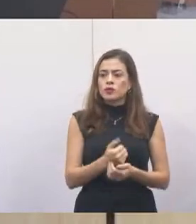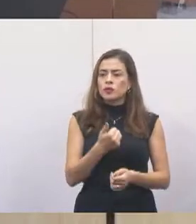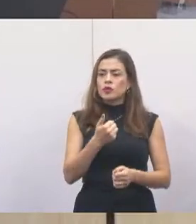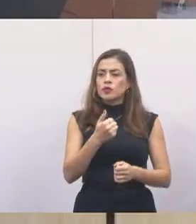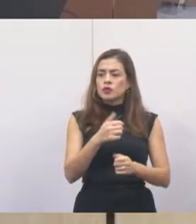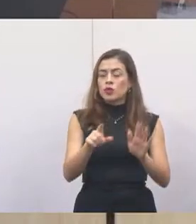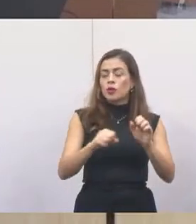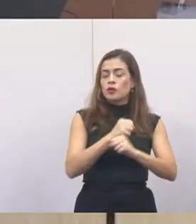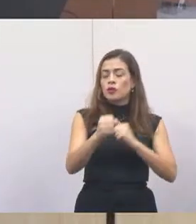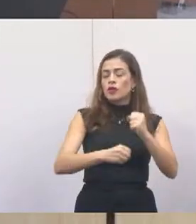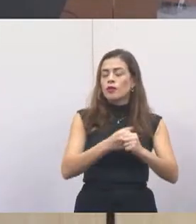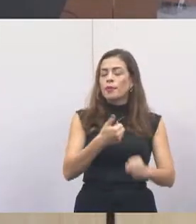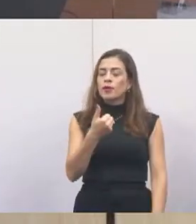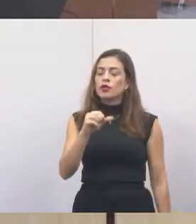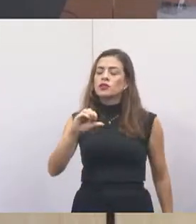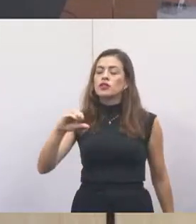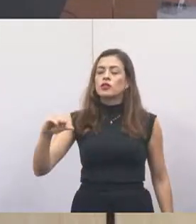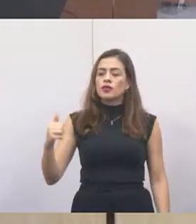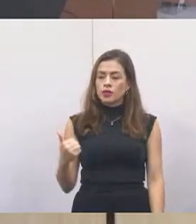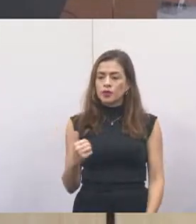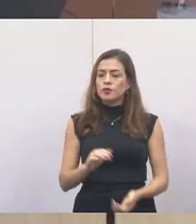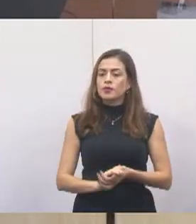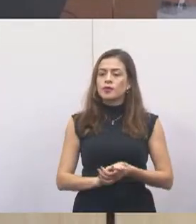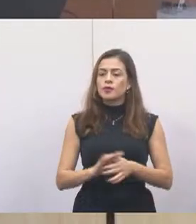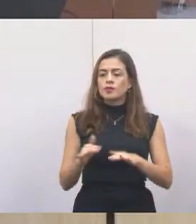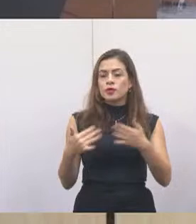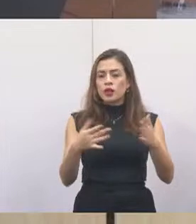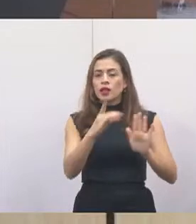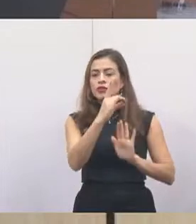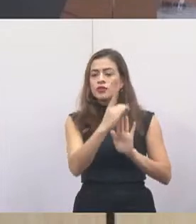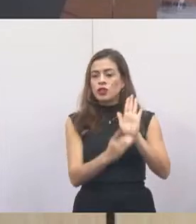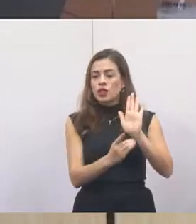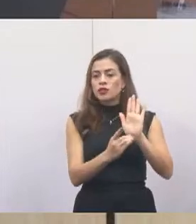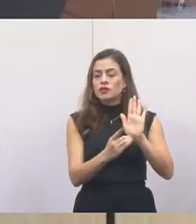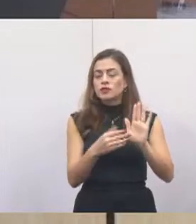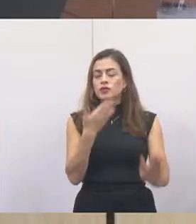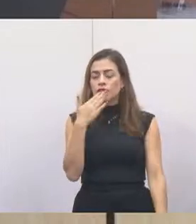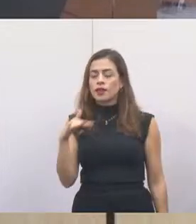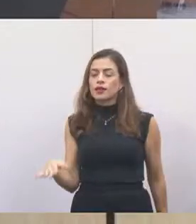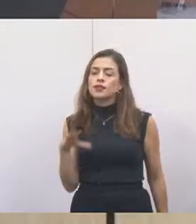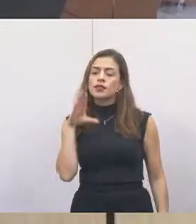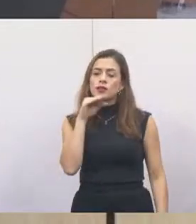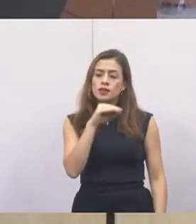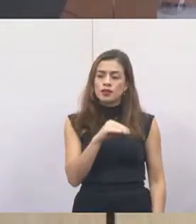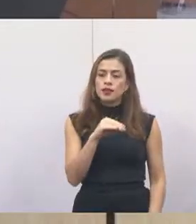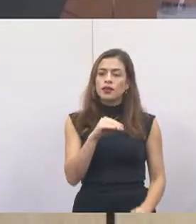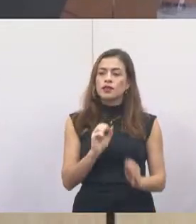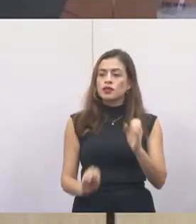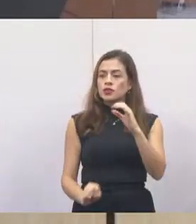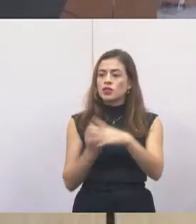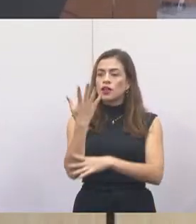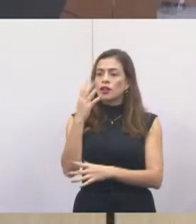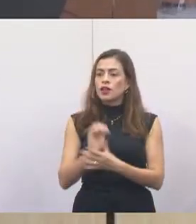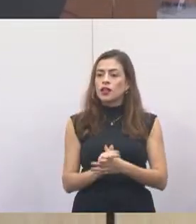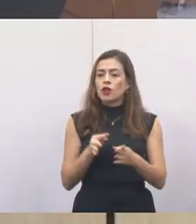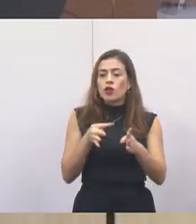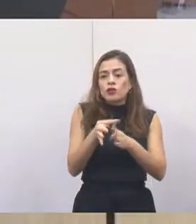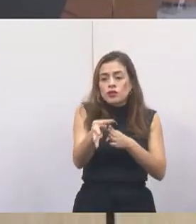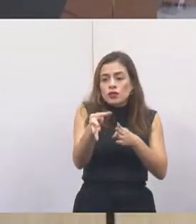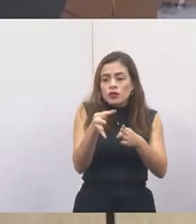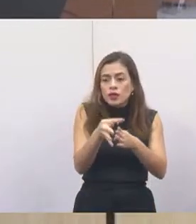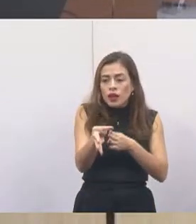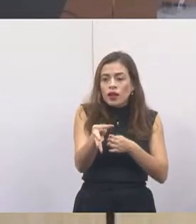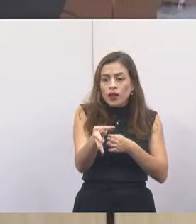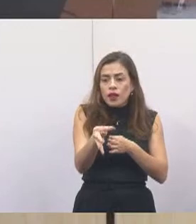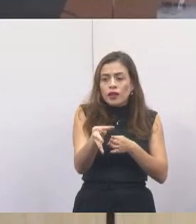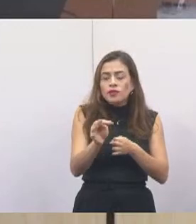dispõe sobre a política municipal de atendimento aos direitos da criança e do adolescente, cria o Conselho Tutelar, institui o Fundo Municipal e